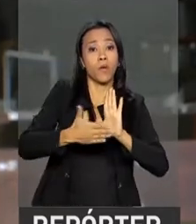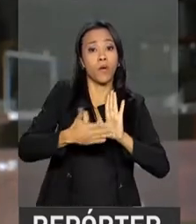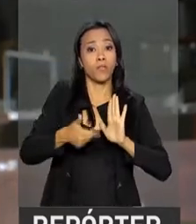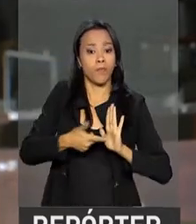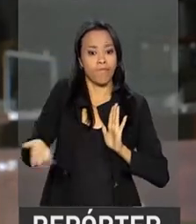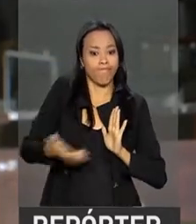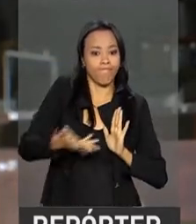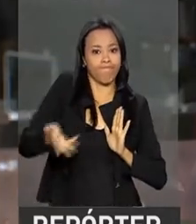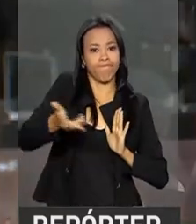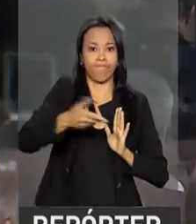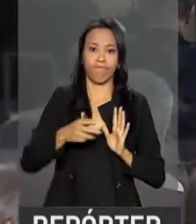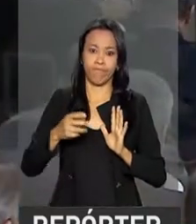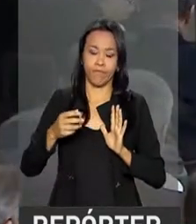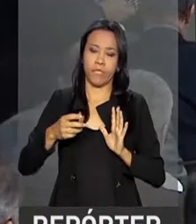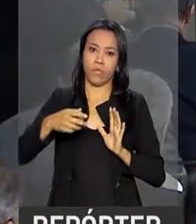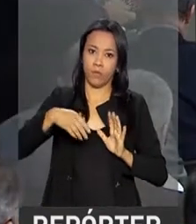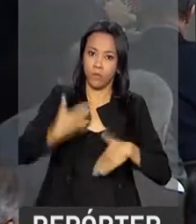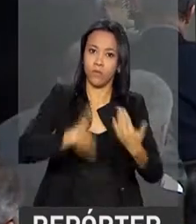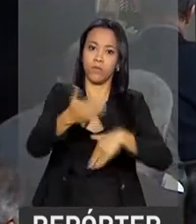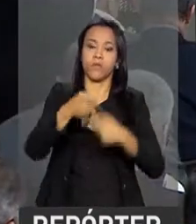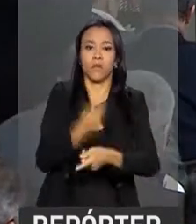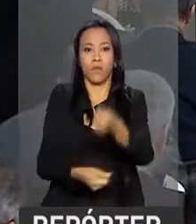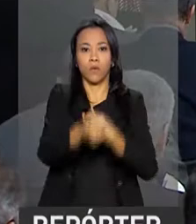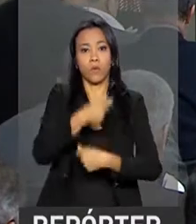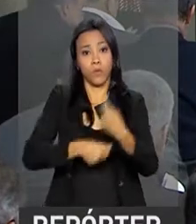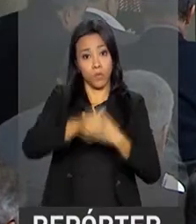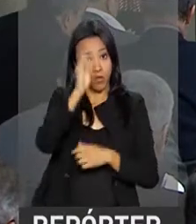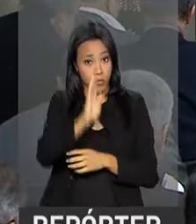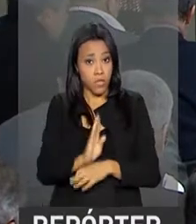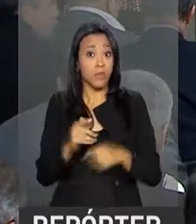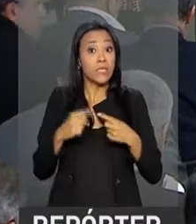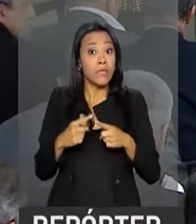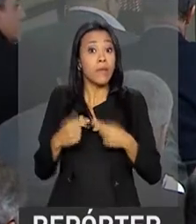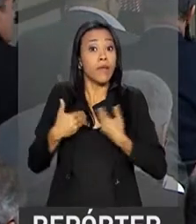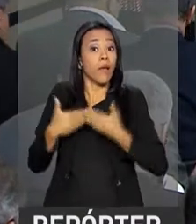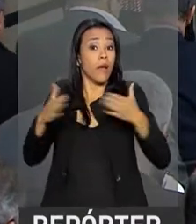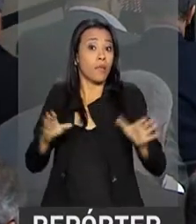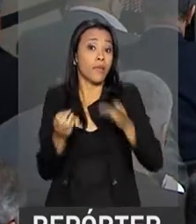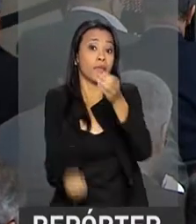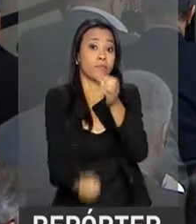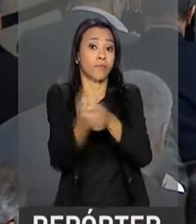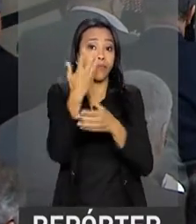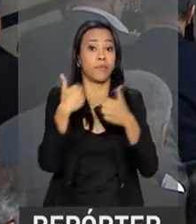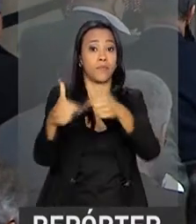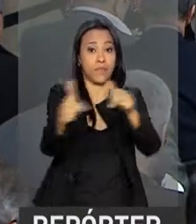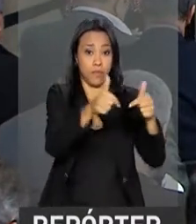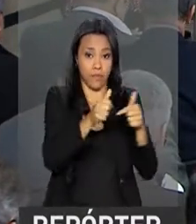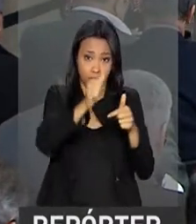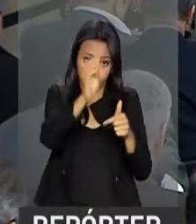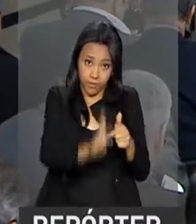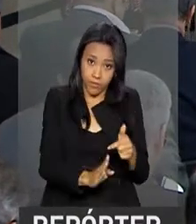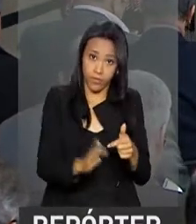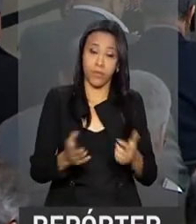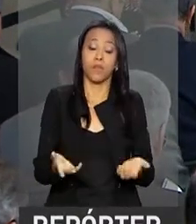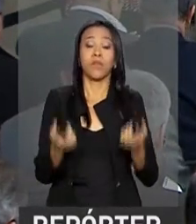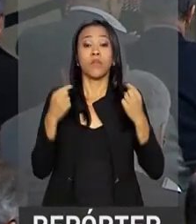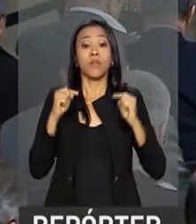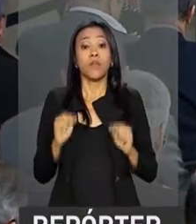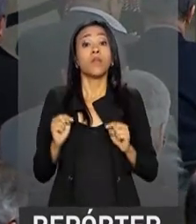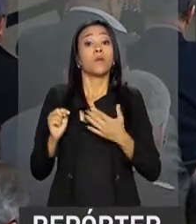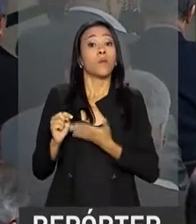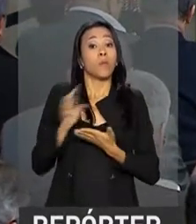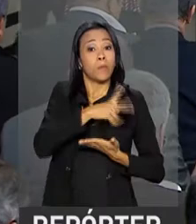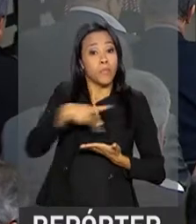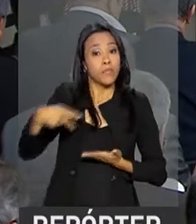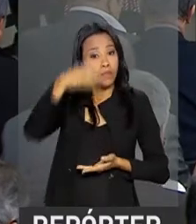acelerar a retomada do crescimento da economia brasileira e da geração de emprego e de renda aqui no país. Além do presidente Michel Temer,